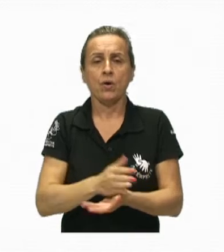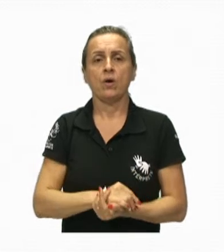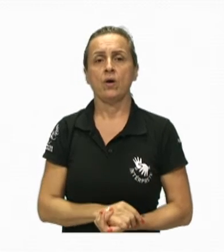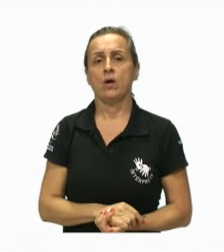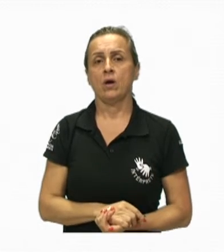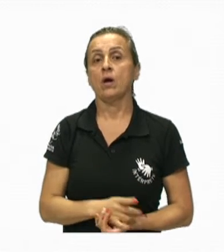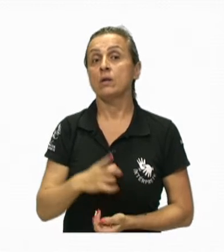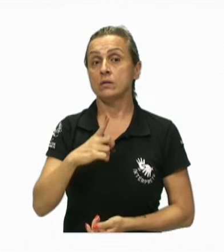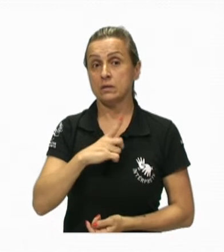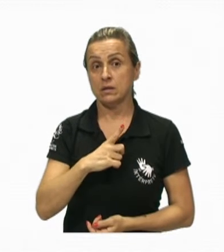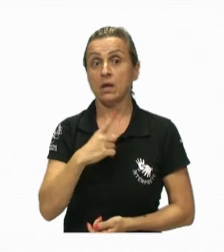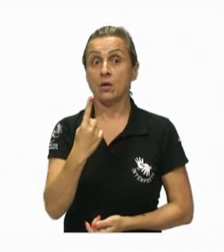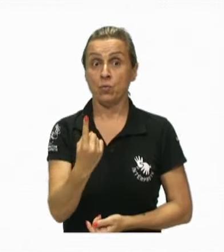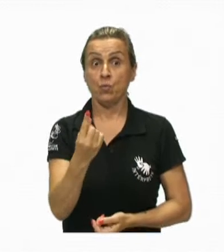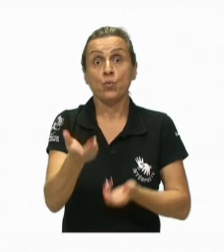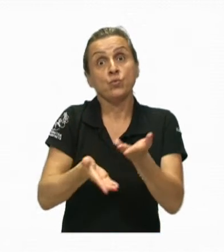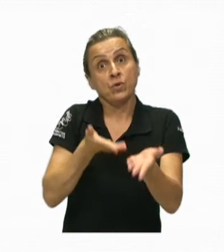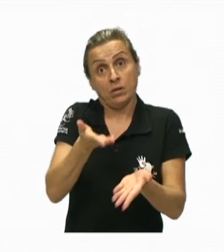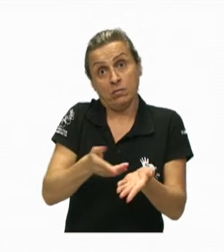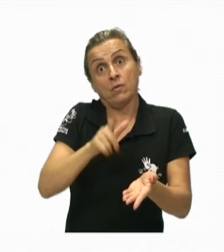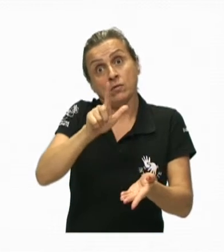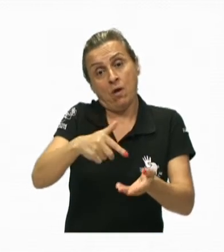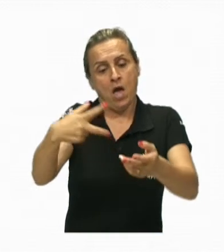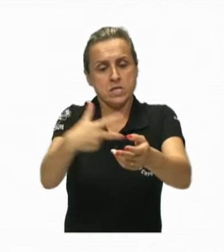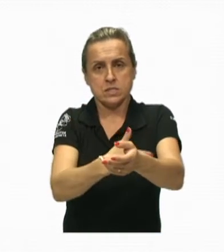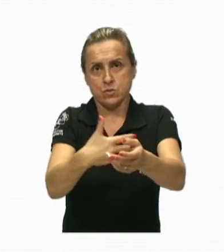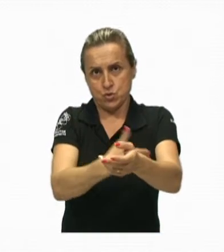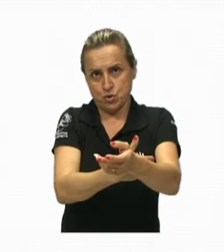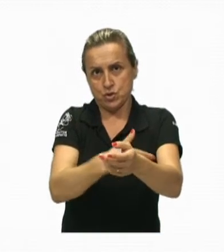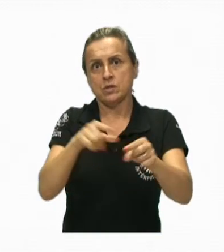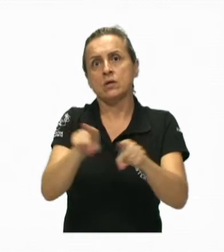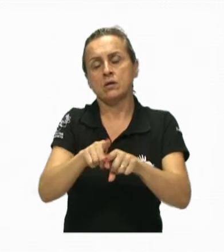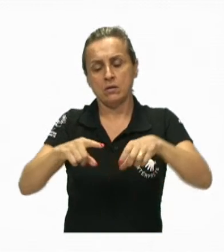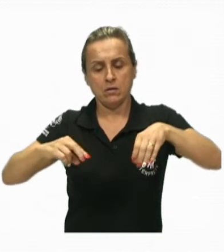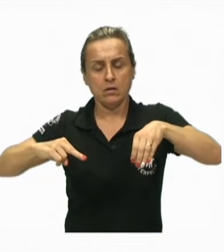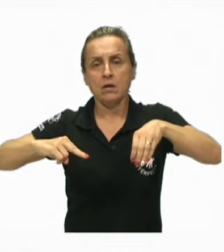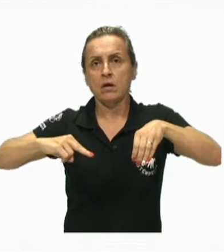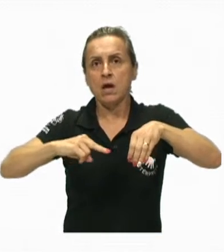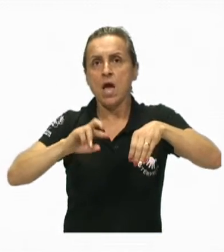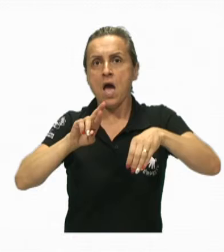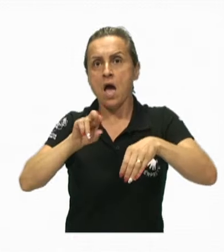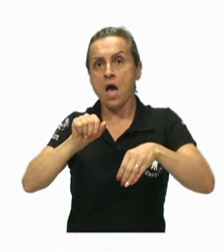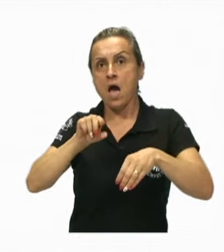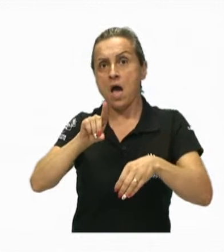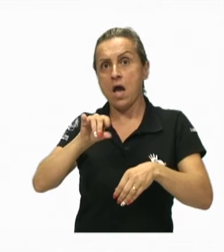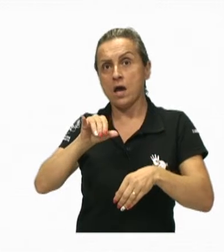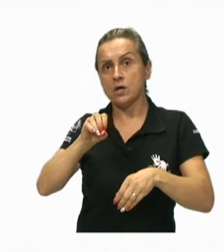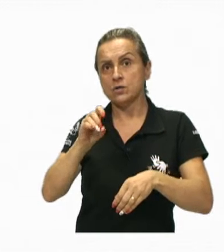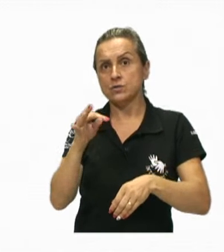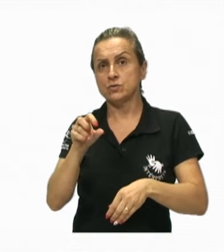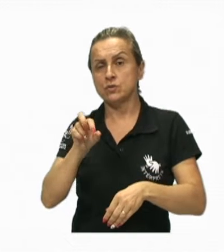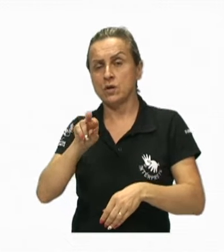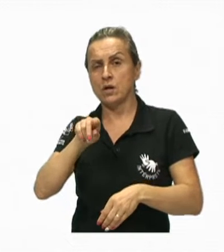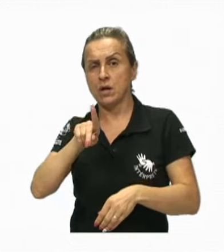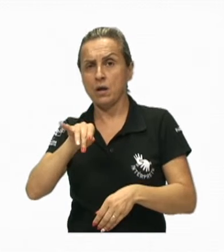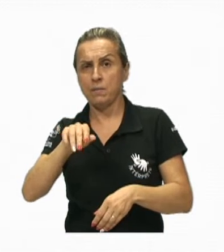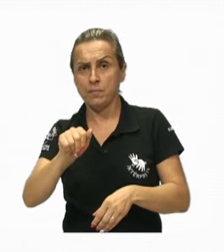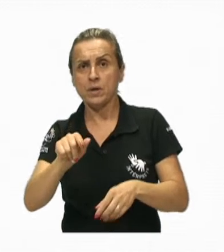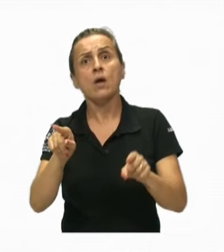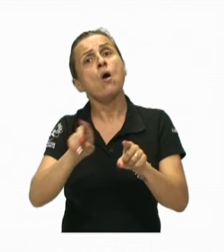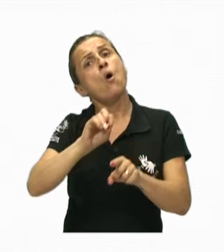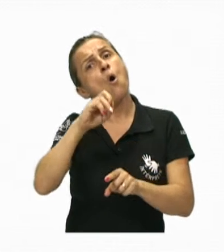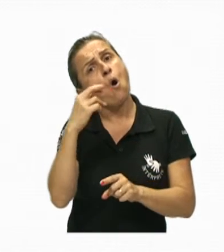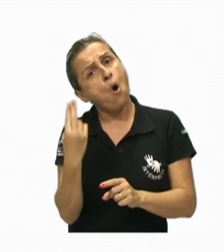Tem tratamento que seria cirurgia, radioterapia, ou então cirurgias nas quais esse tratamento não é possível